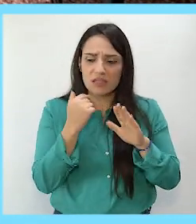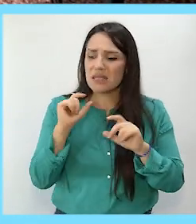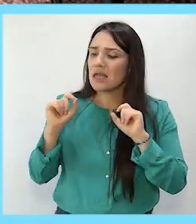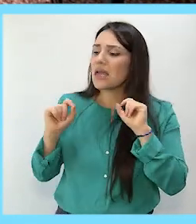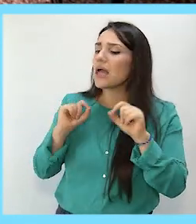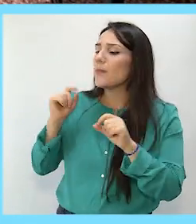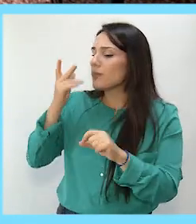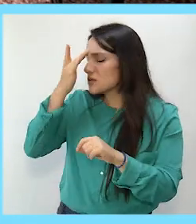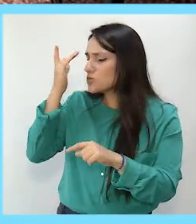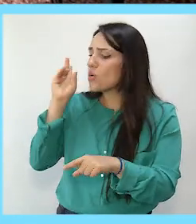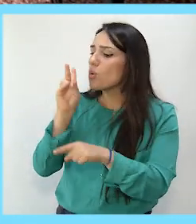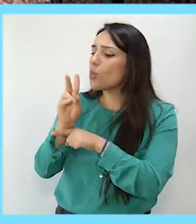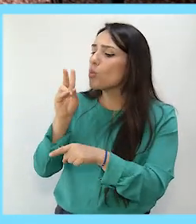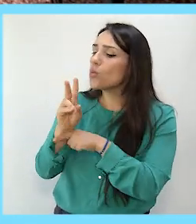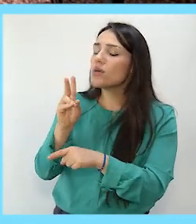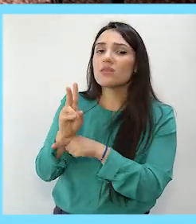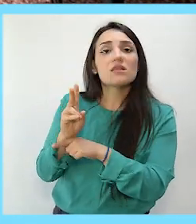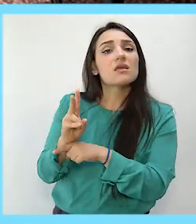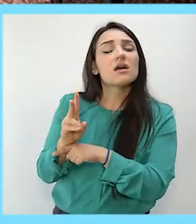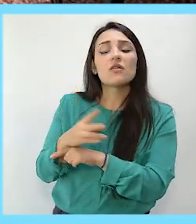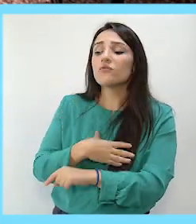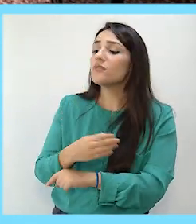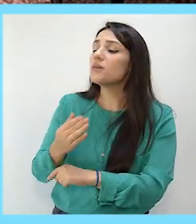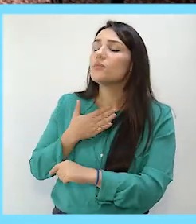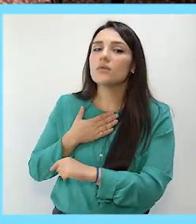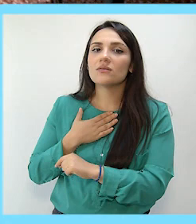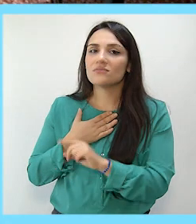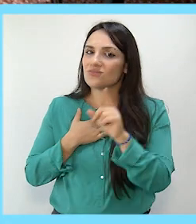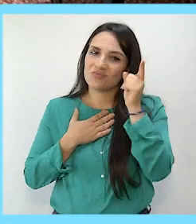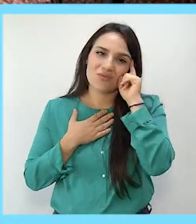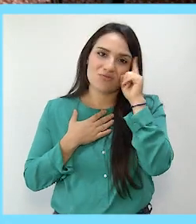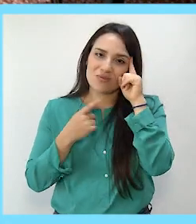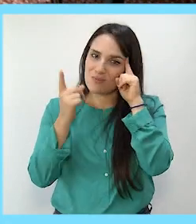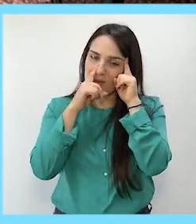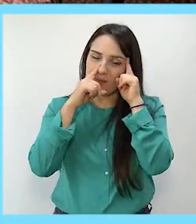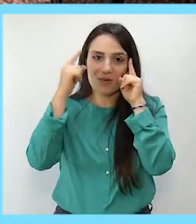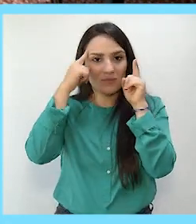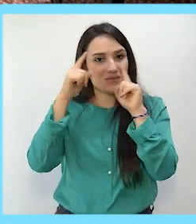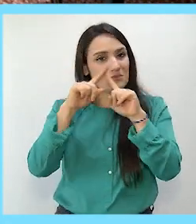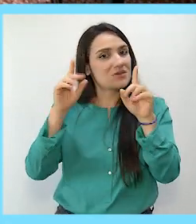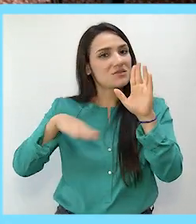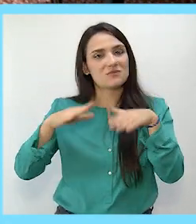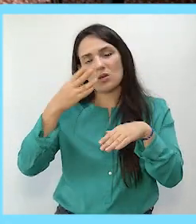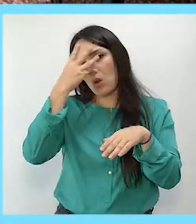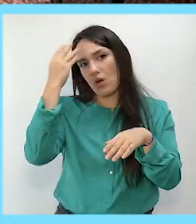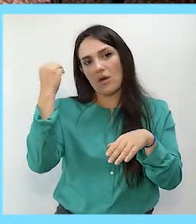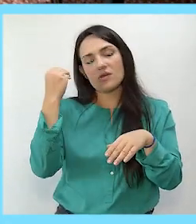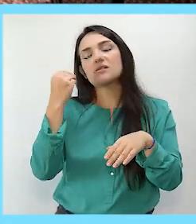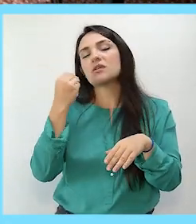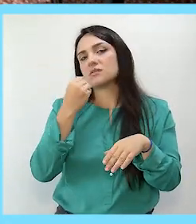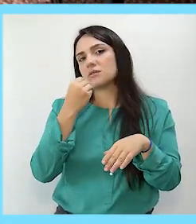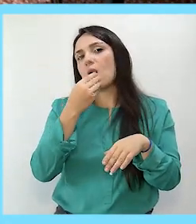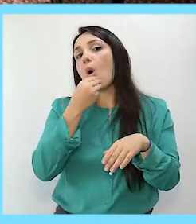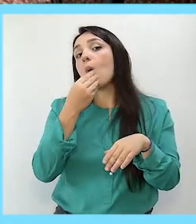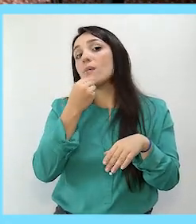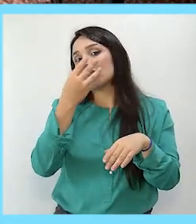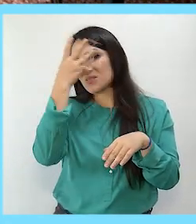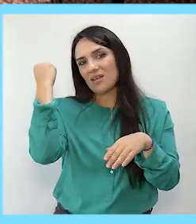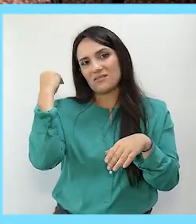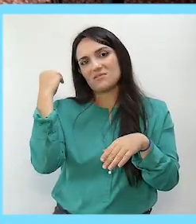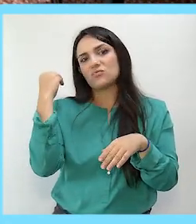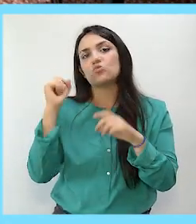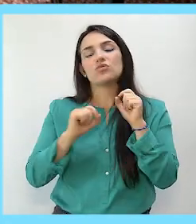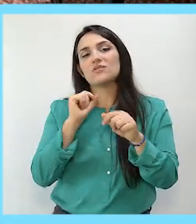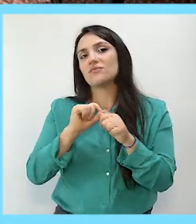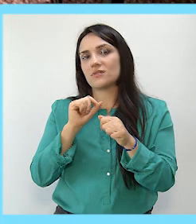da escola, isso tudo passa pela cabeça da mãe diariamente, né? E nem todos os homens têm essa preocupação.